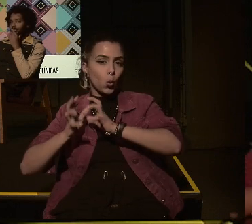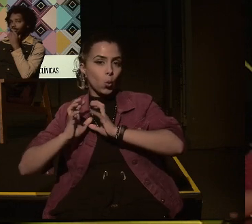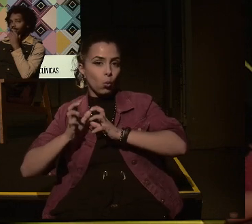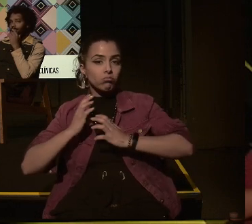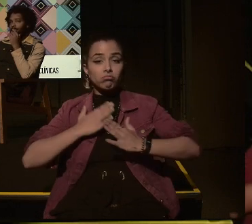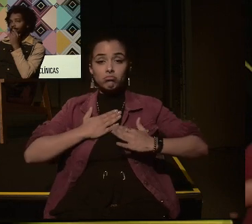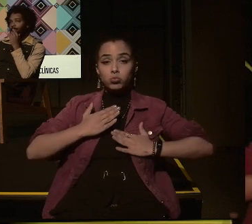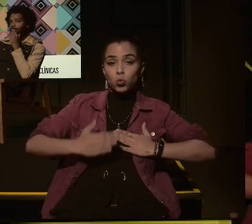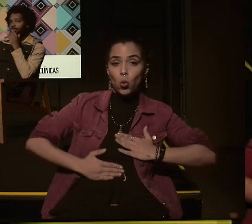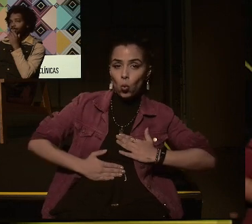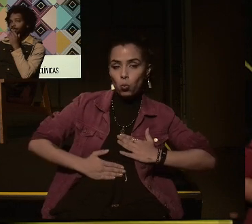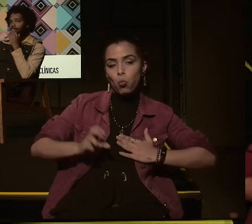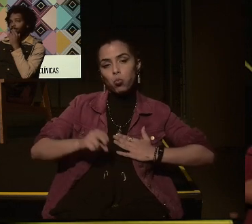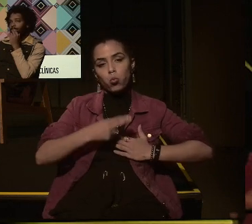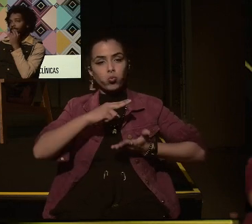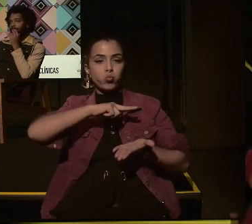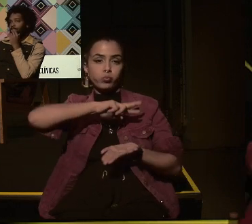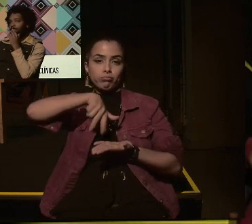no baião.